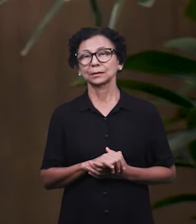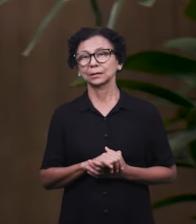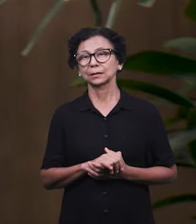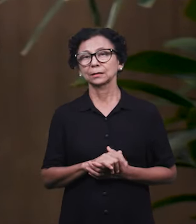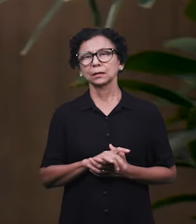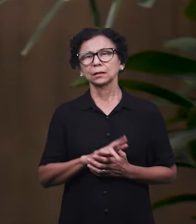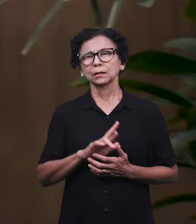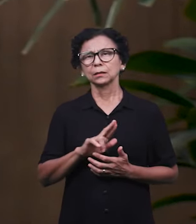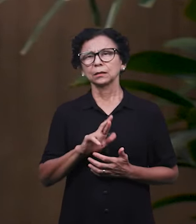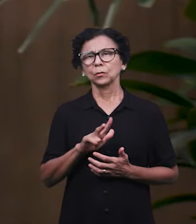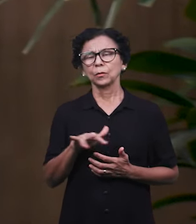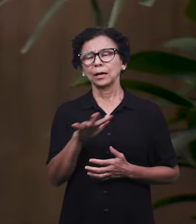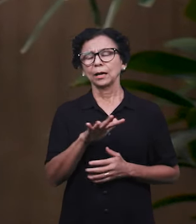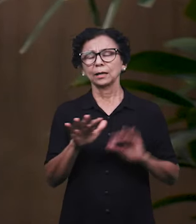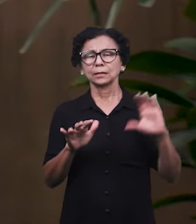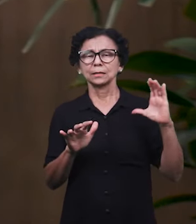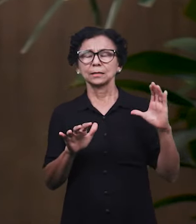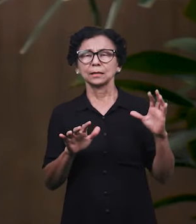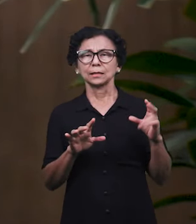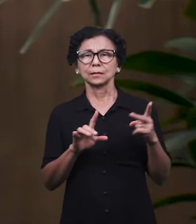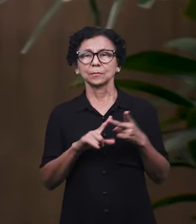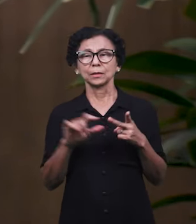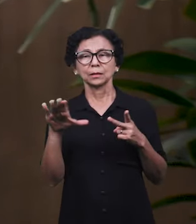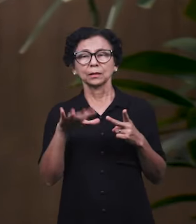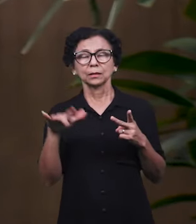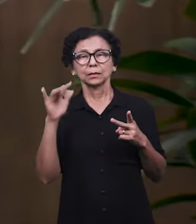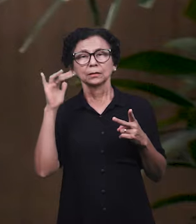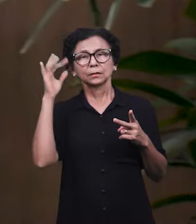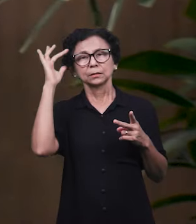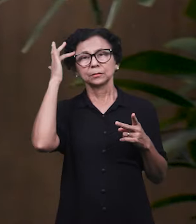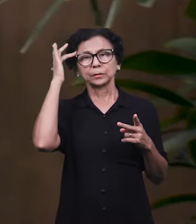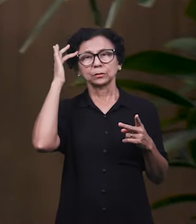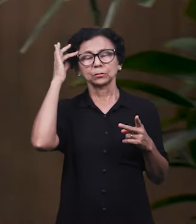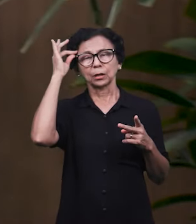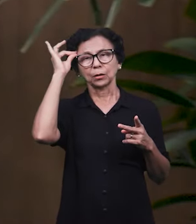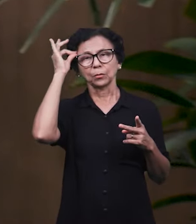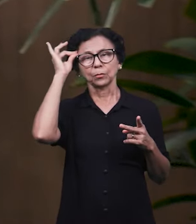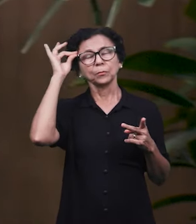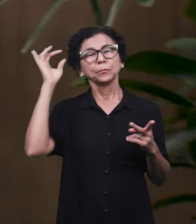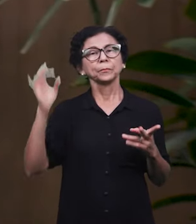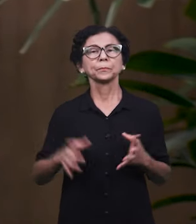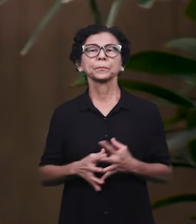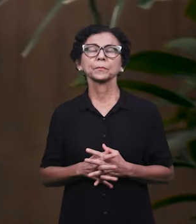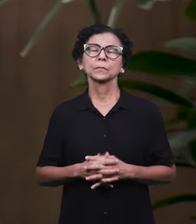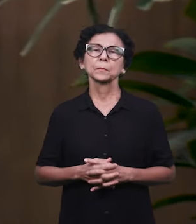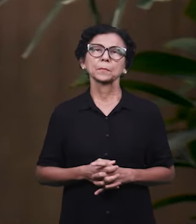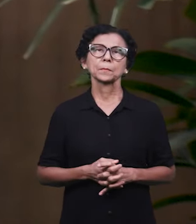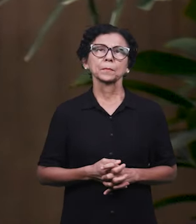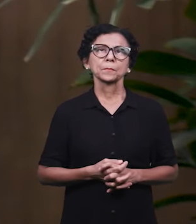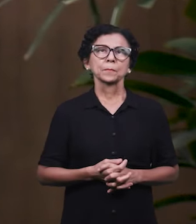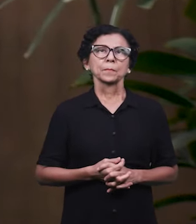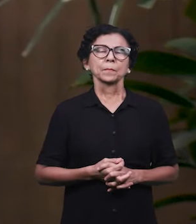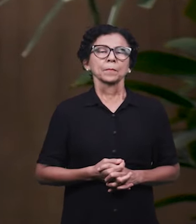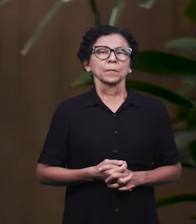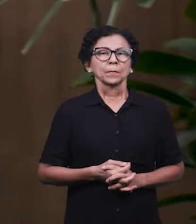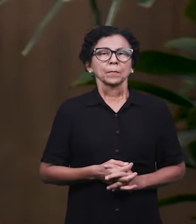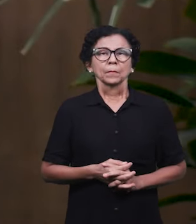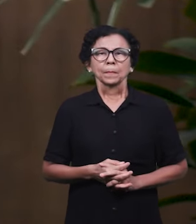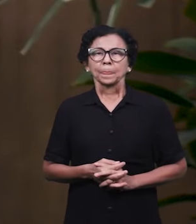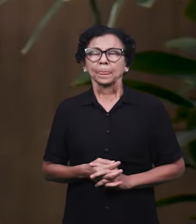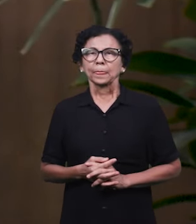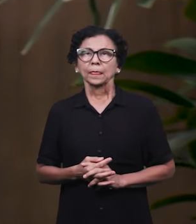Então, essa experiência com o espiritual, o pai, ele tem que ir trabalhando com o seu filho desde a infância, desde criança,